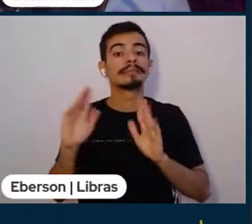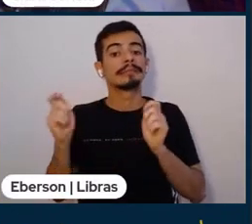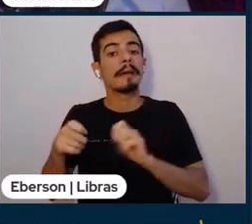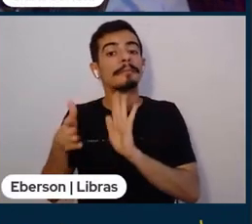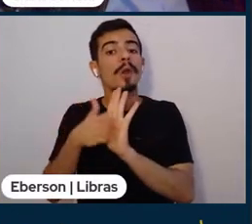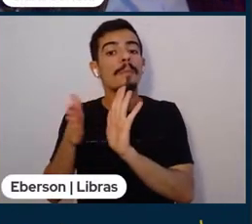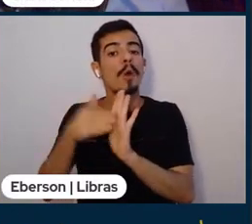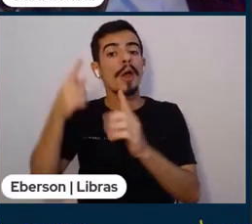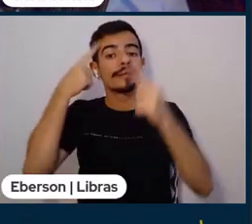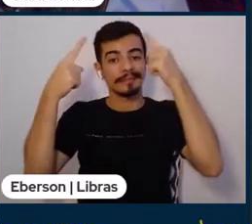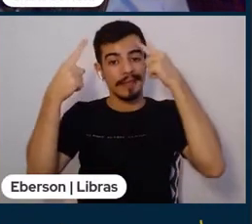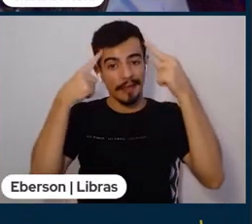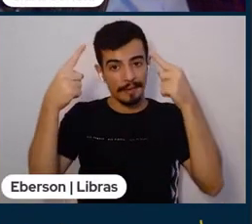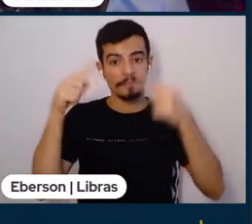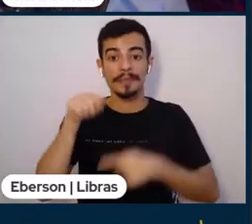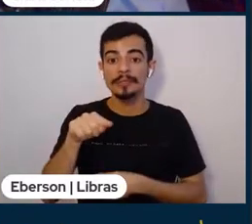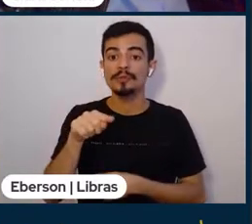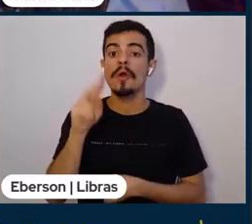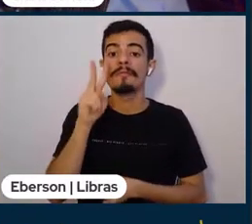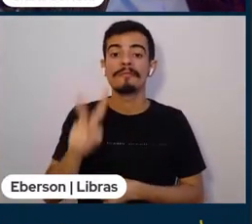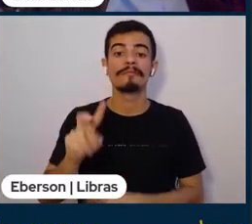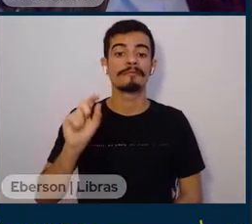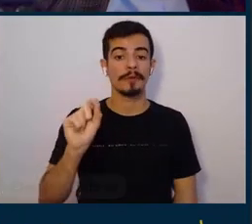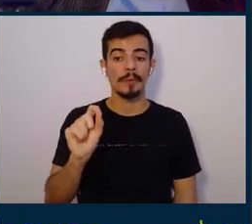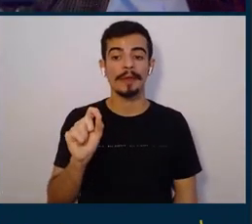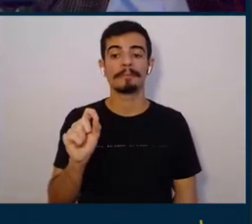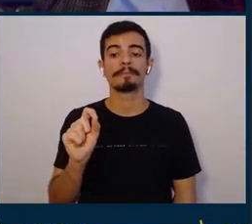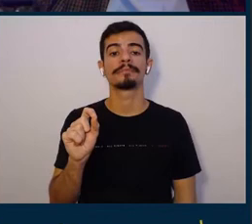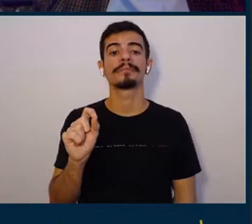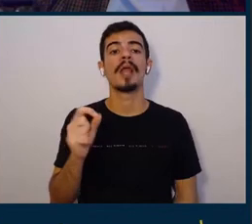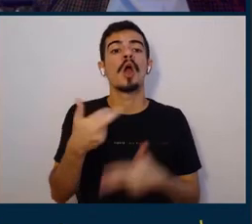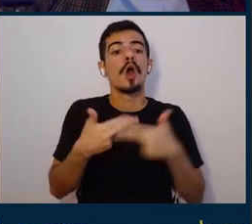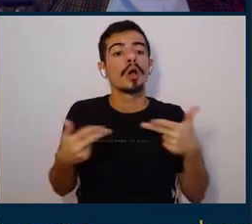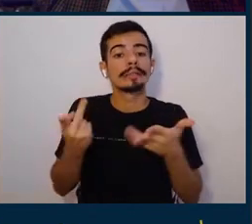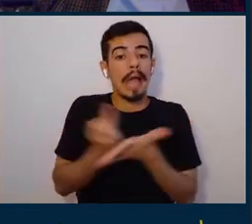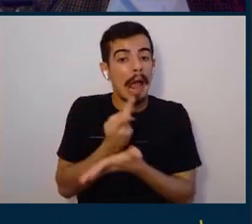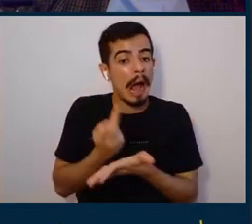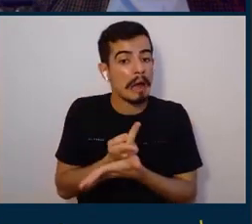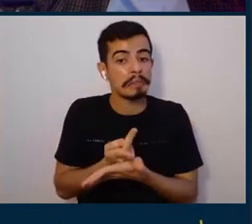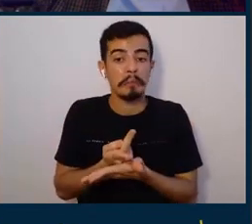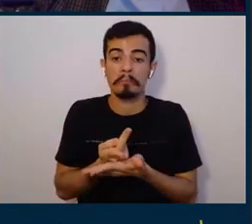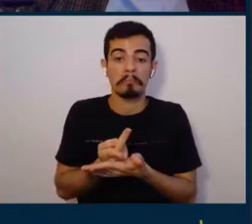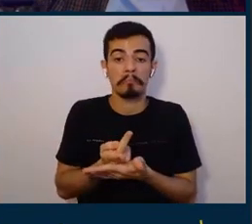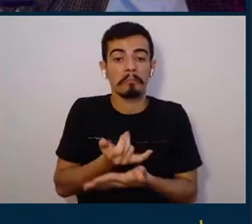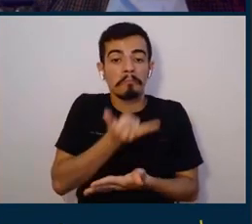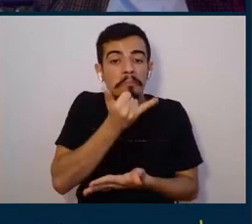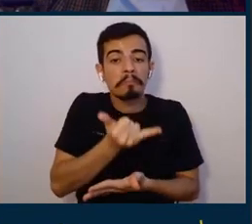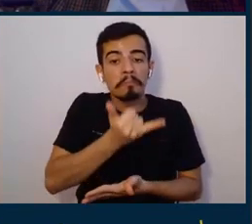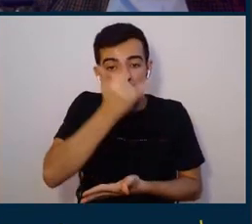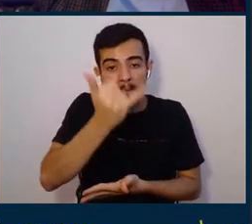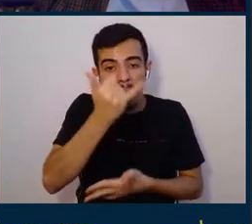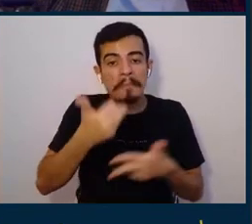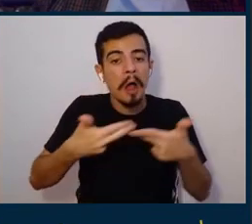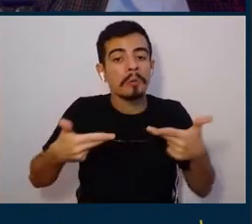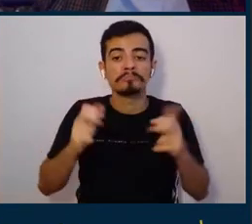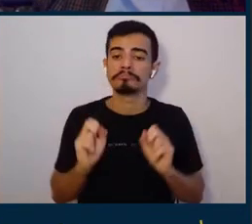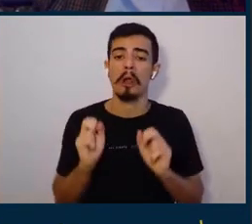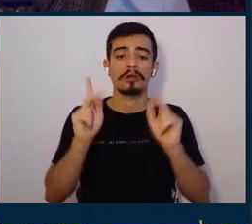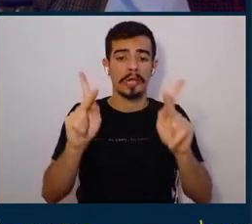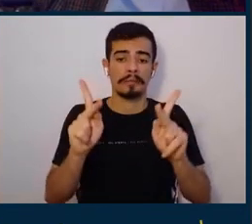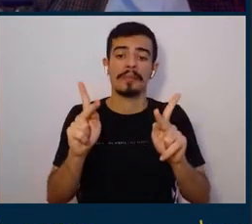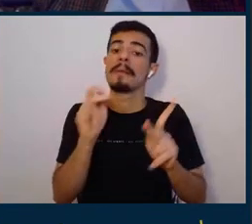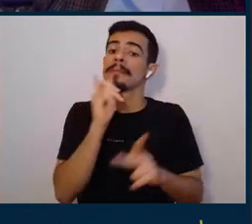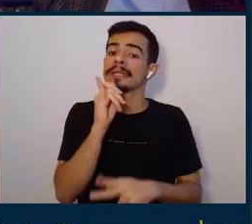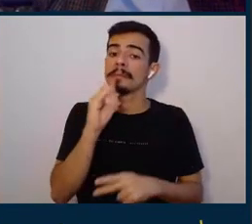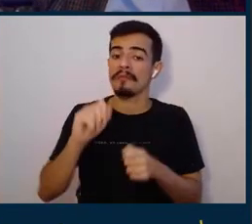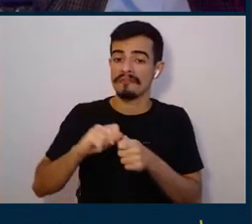primeira vez que eu vi que aquele... O errar está tudo bem. Então... Eu fiz um algoritmo, por exemplo, que eu fiquei,